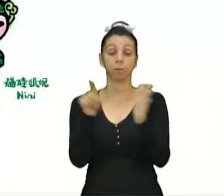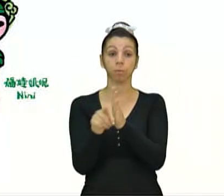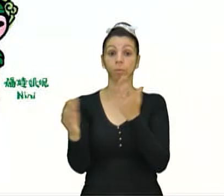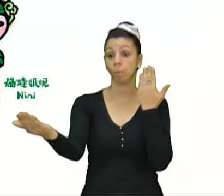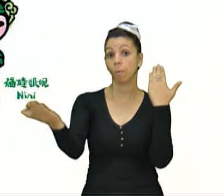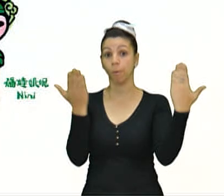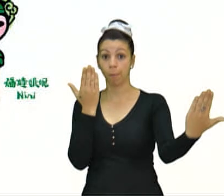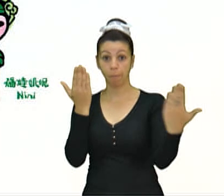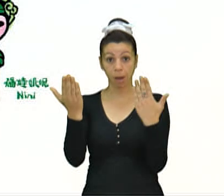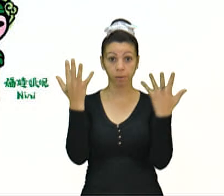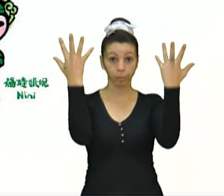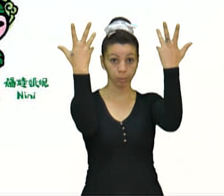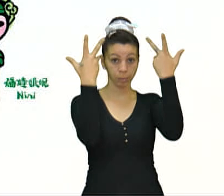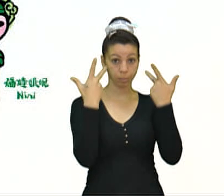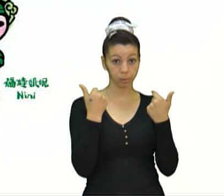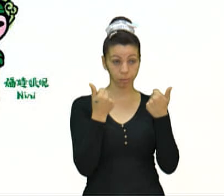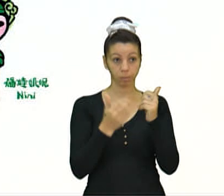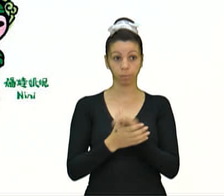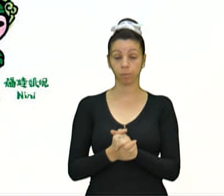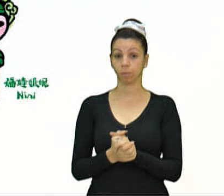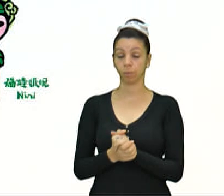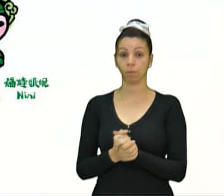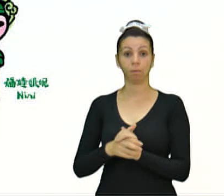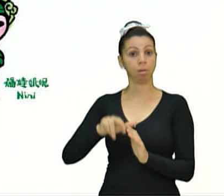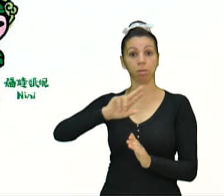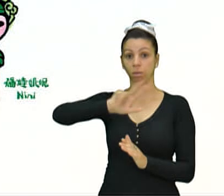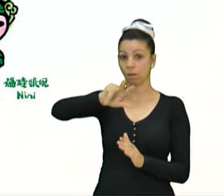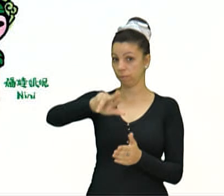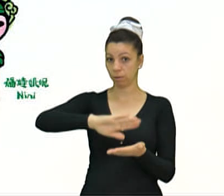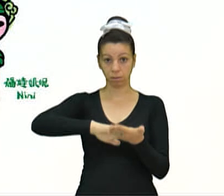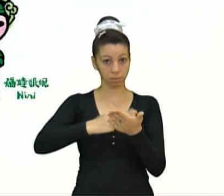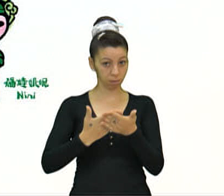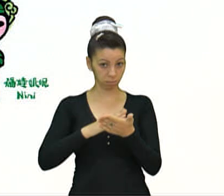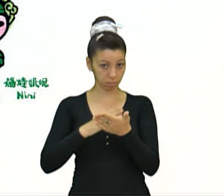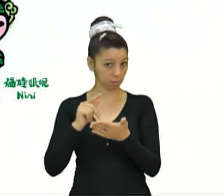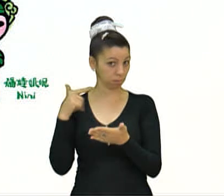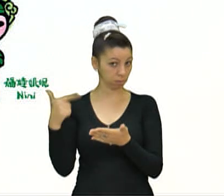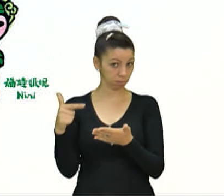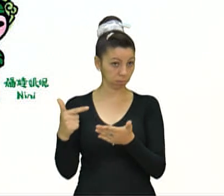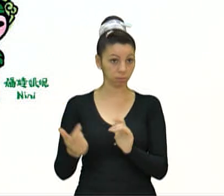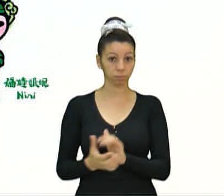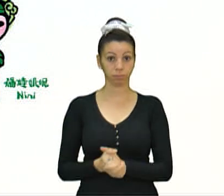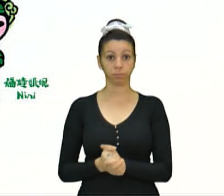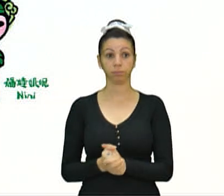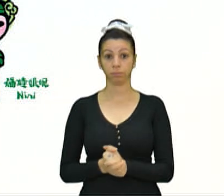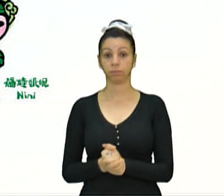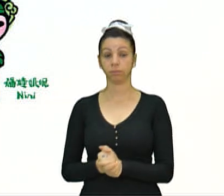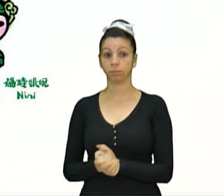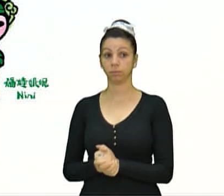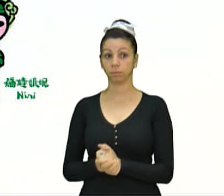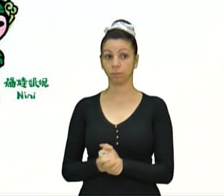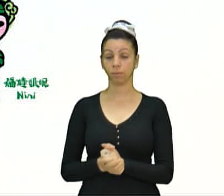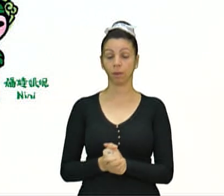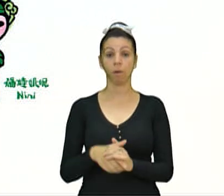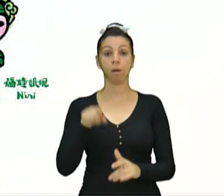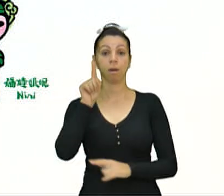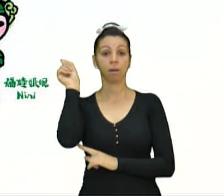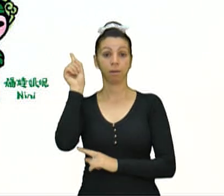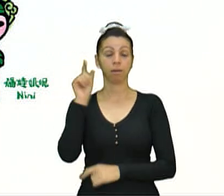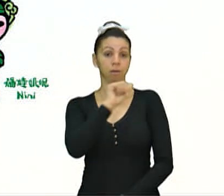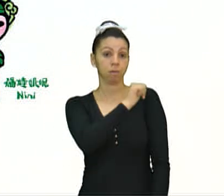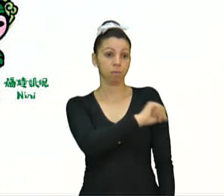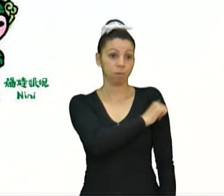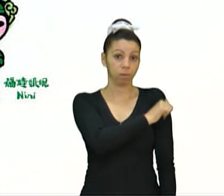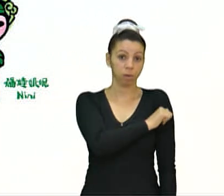aqui, os mascotes. Não vou dar tradução. Nós temos aqui os dois mascotes das Olimpíadas do Rio e dois mascotes das Olimpíadas